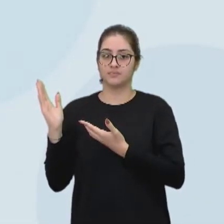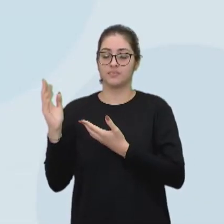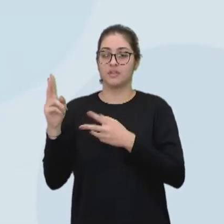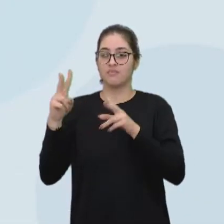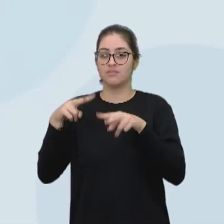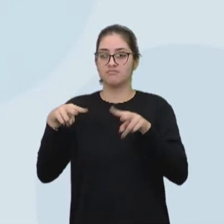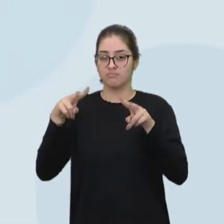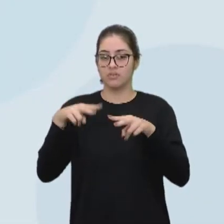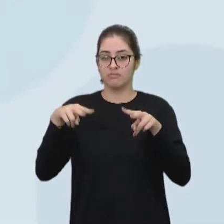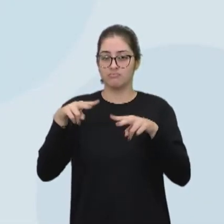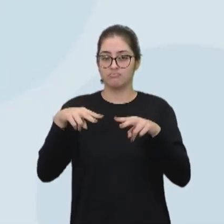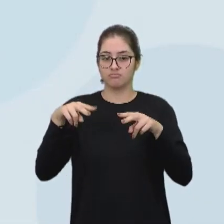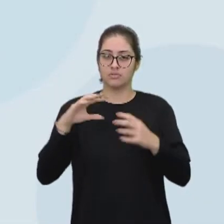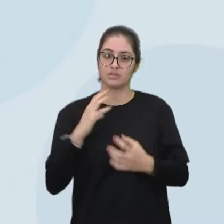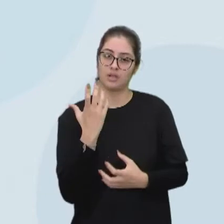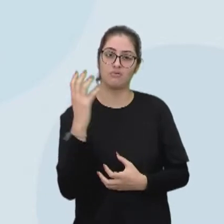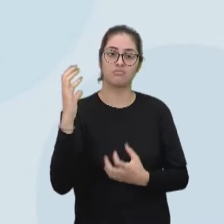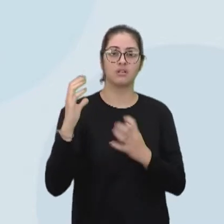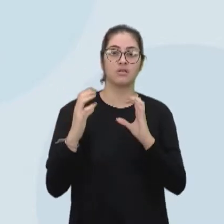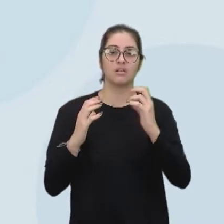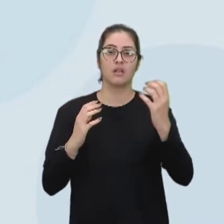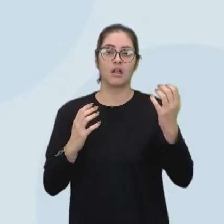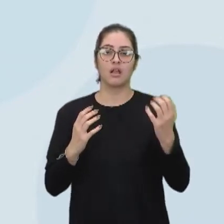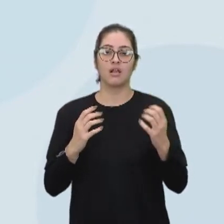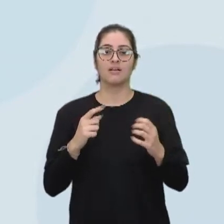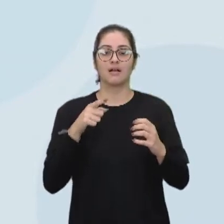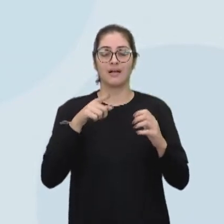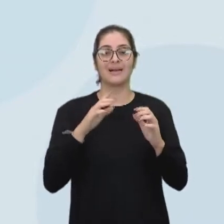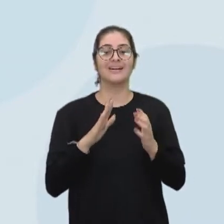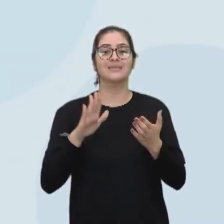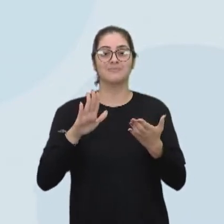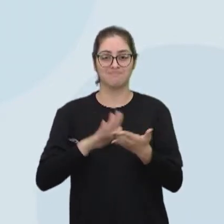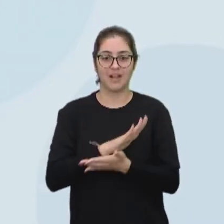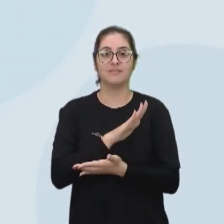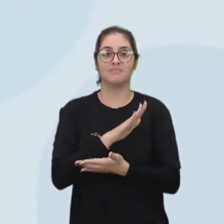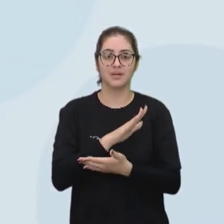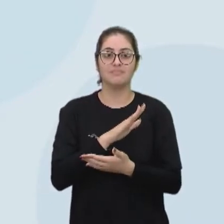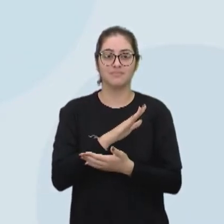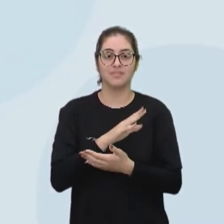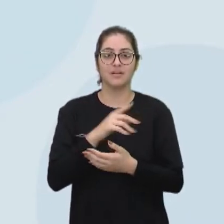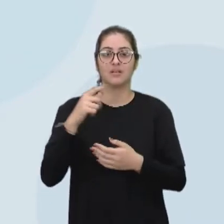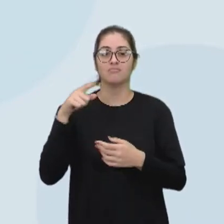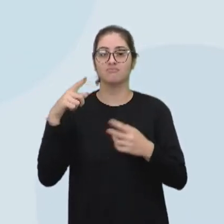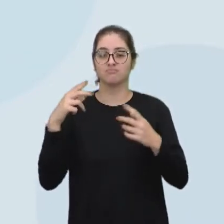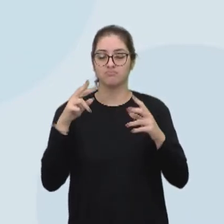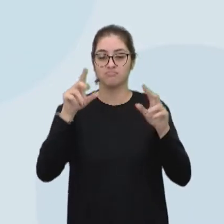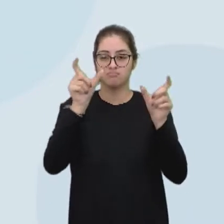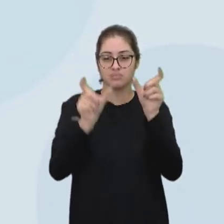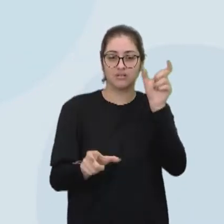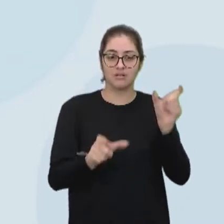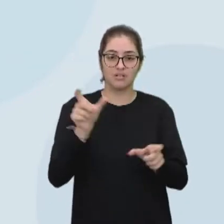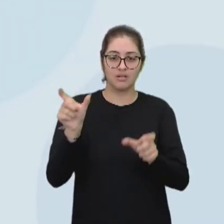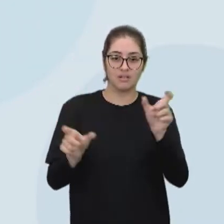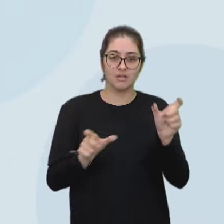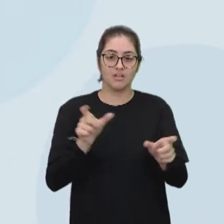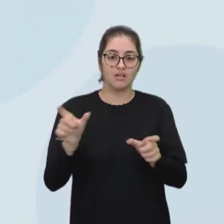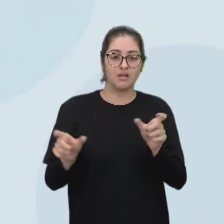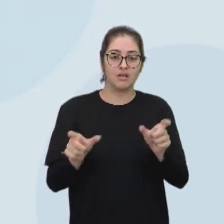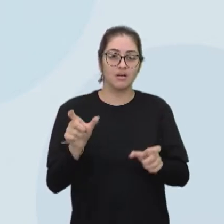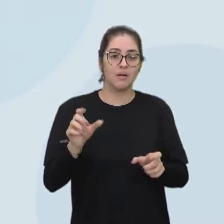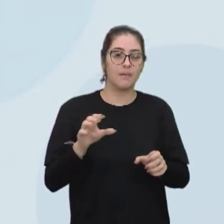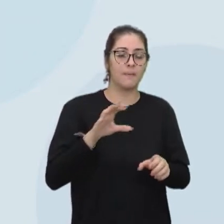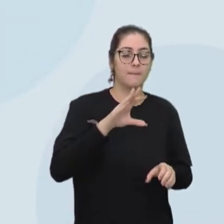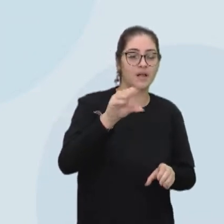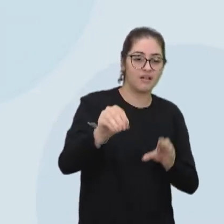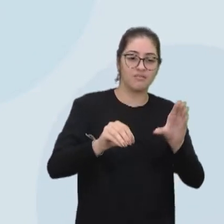objeto e fonte inesgotável de recursos à disposição do homem desencadeou práticas de